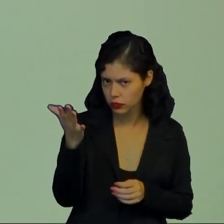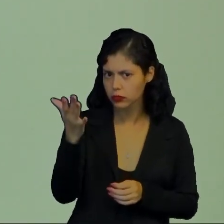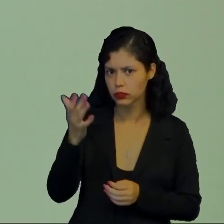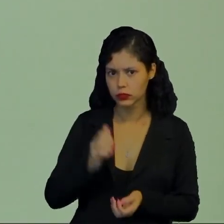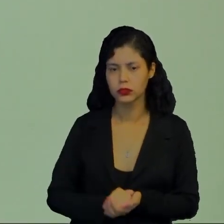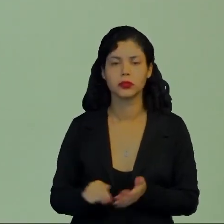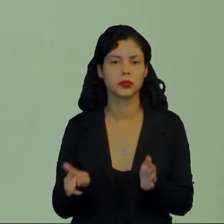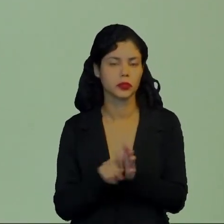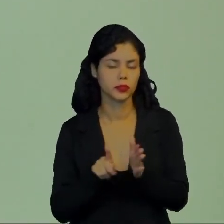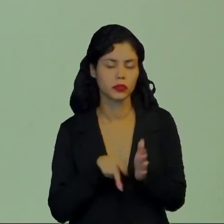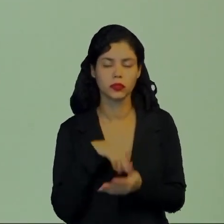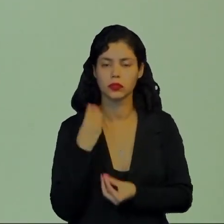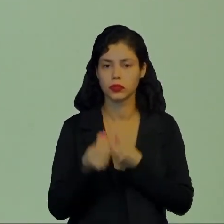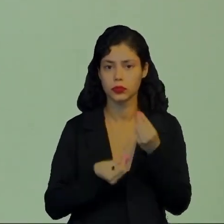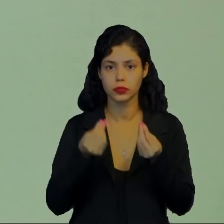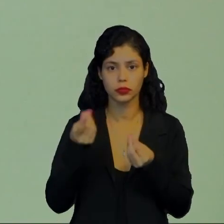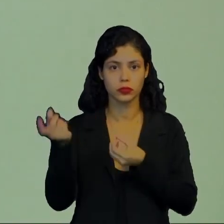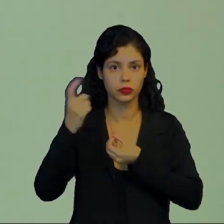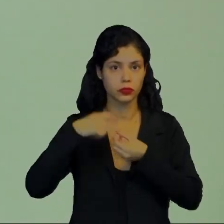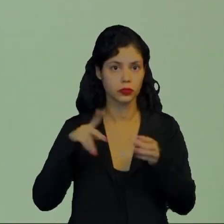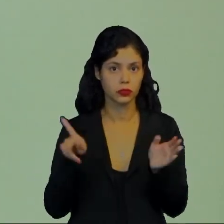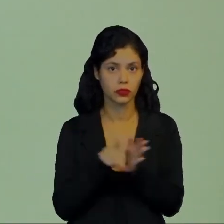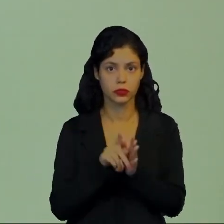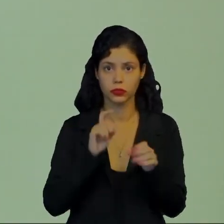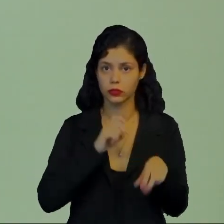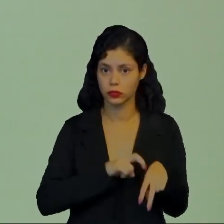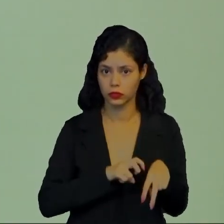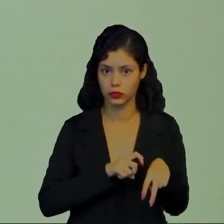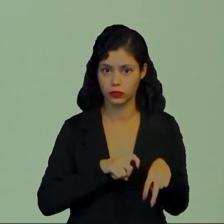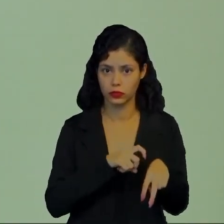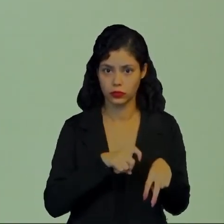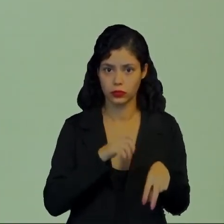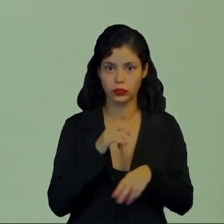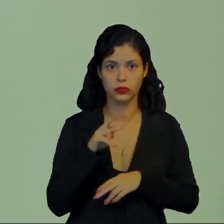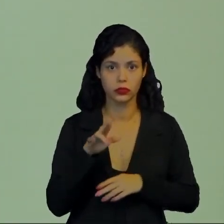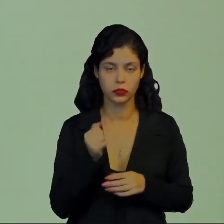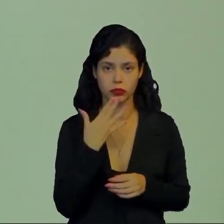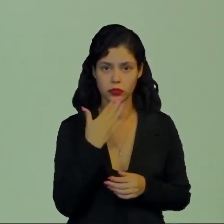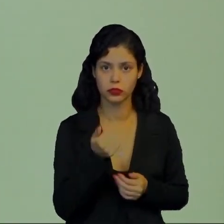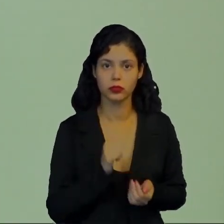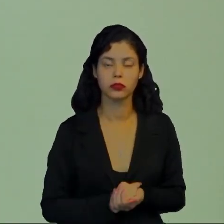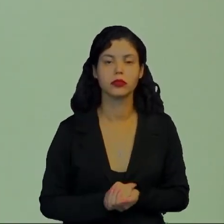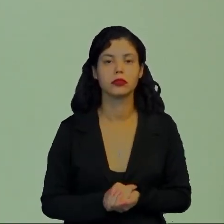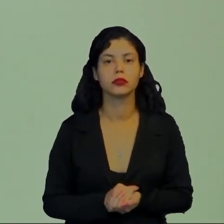facilmente. Depende de como vem o seu expoente. Tudo bem?